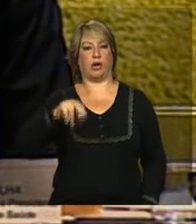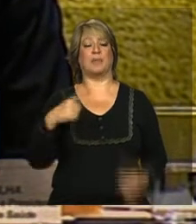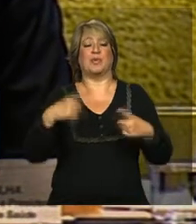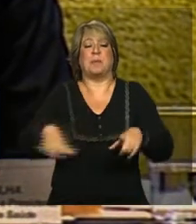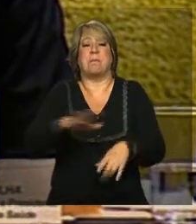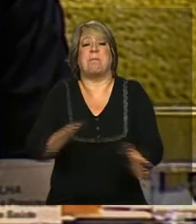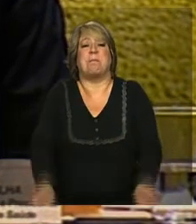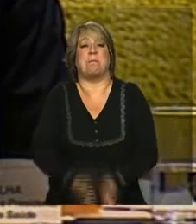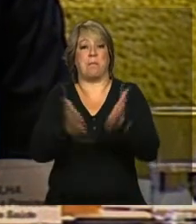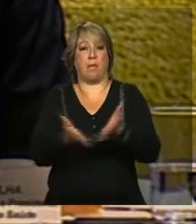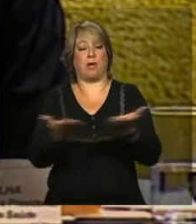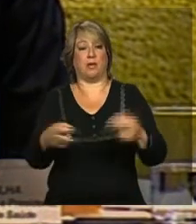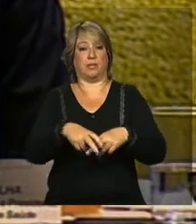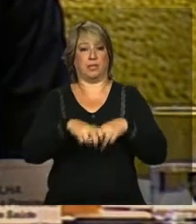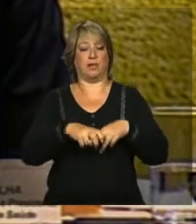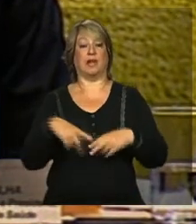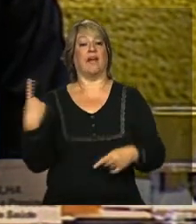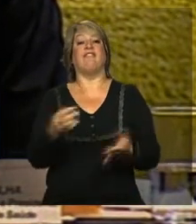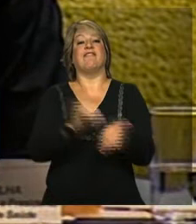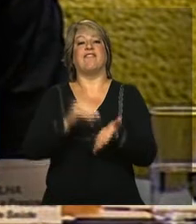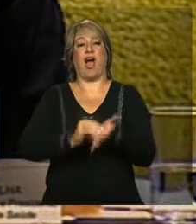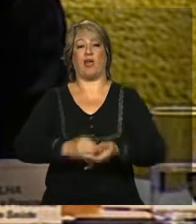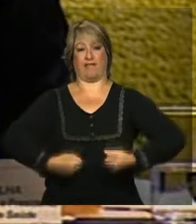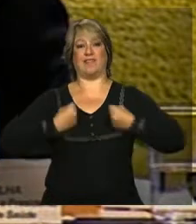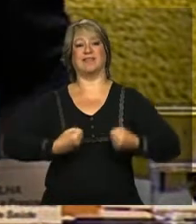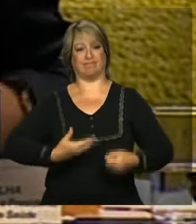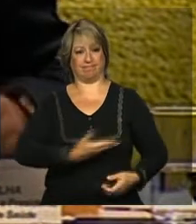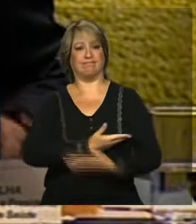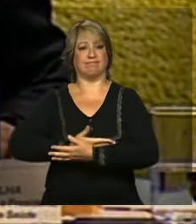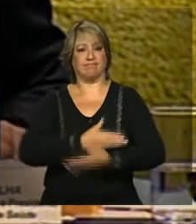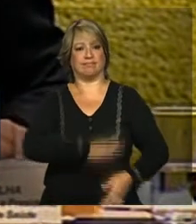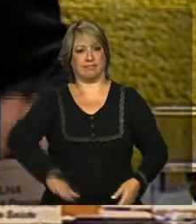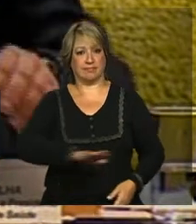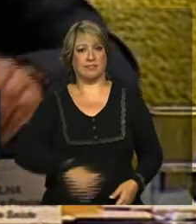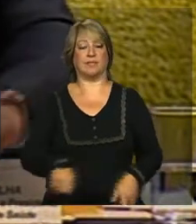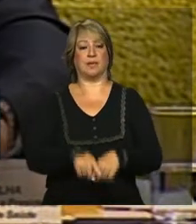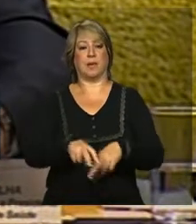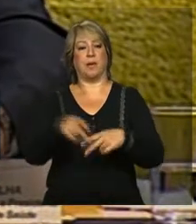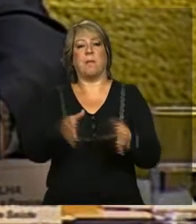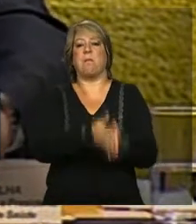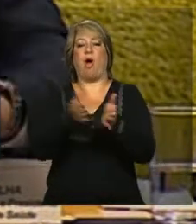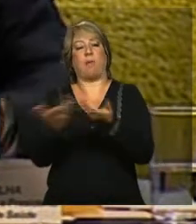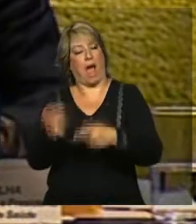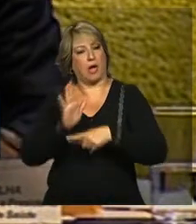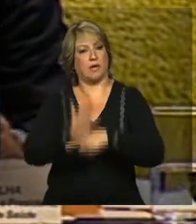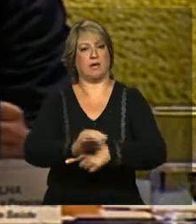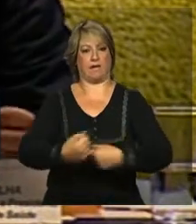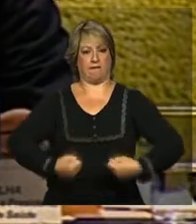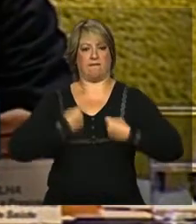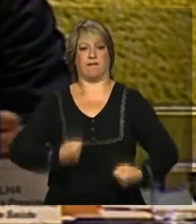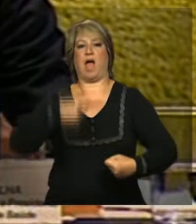a hipovitaminose a deficiência da vitamina A relação diretamente relacionado com as situações de pobreza e vulnerabilidade